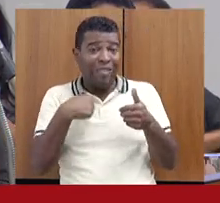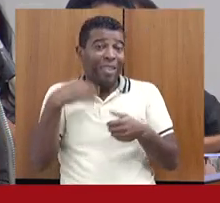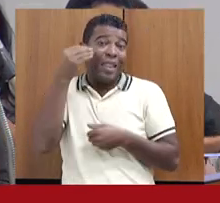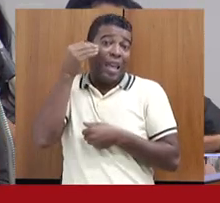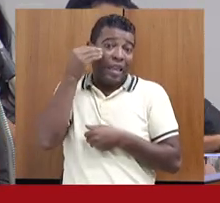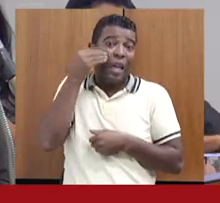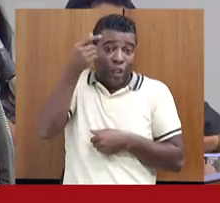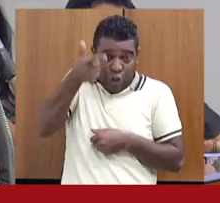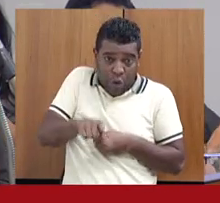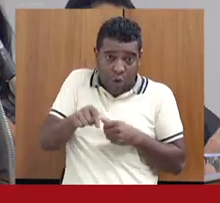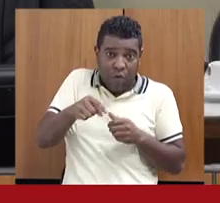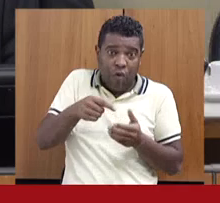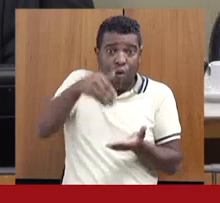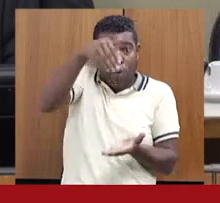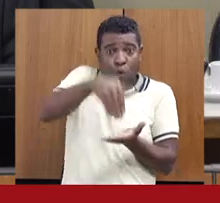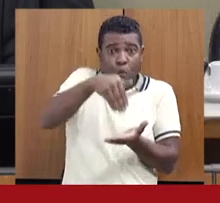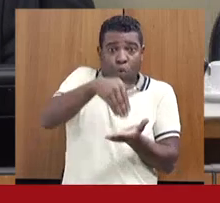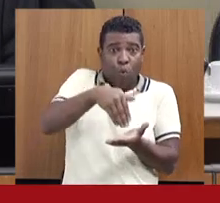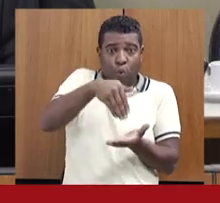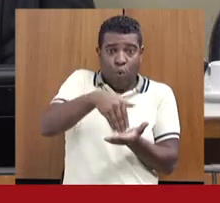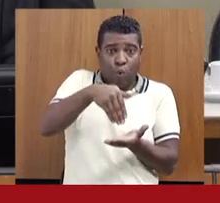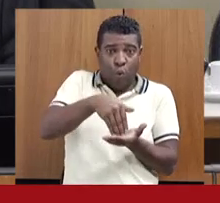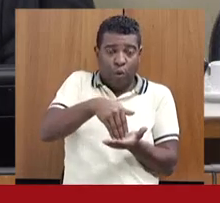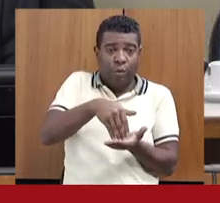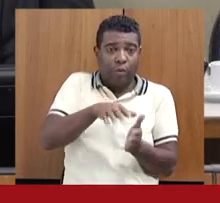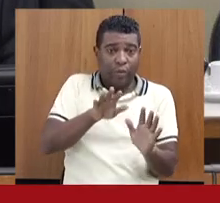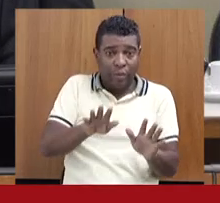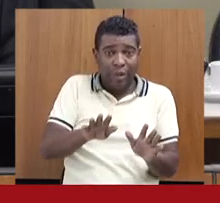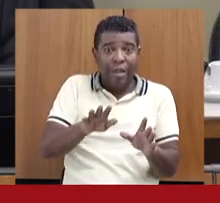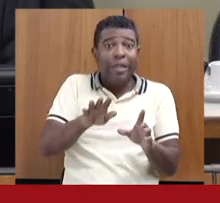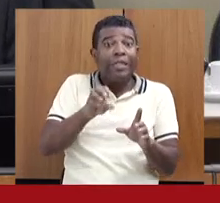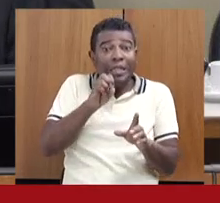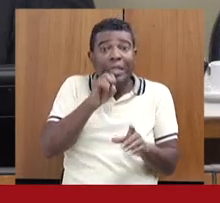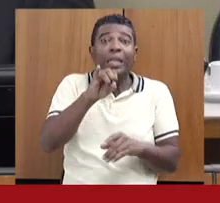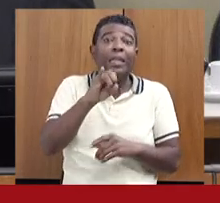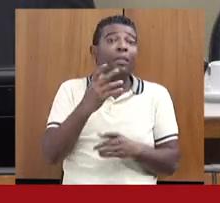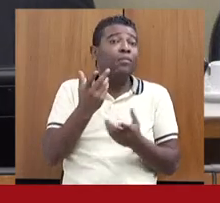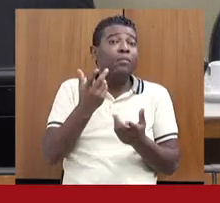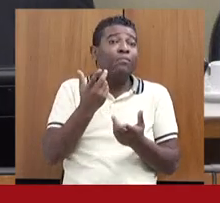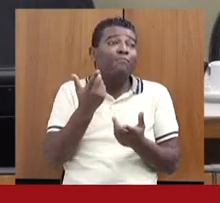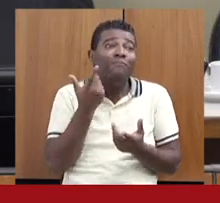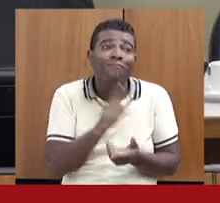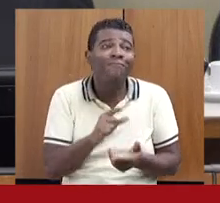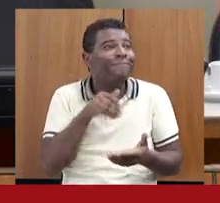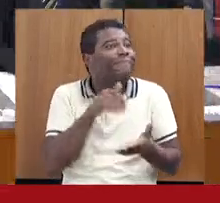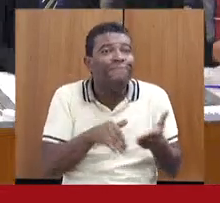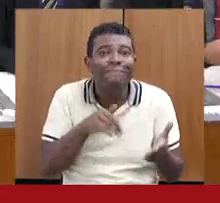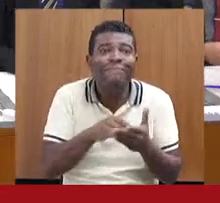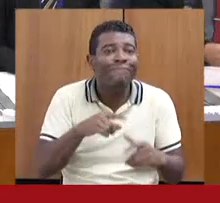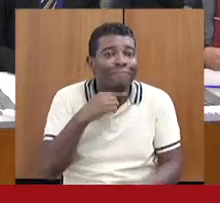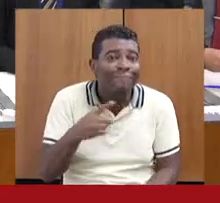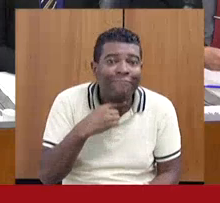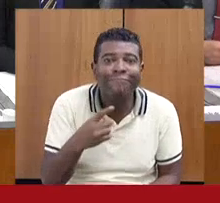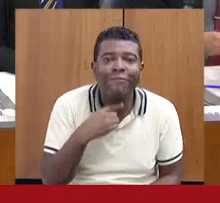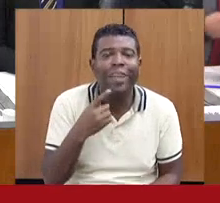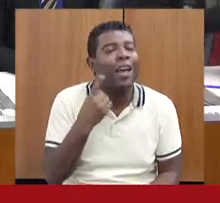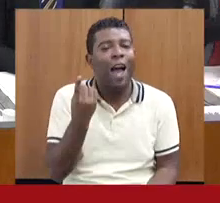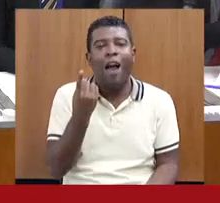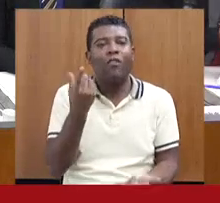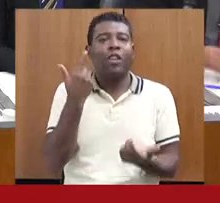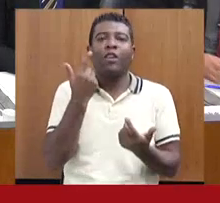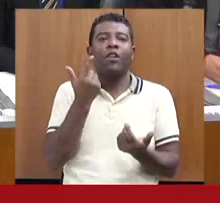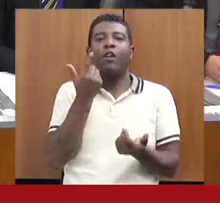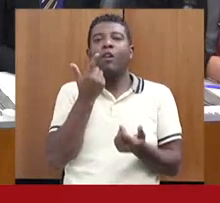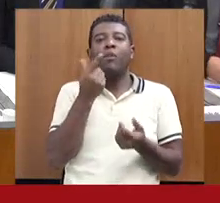termo, realmente eu vou ter que suspender a reunião e convocar para uma outra data. Pela ordem aqui. Deputado Roberto.